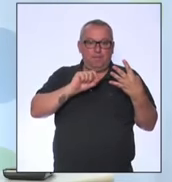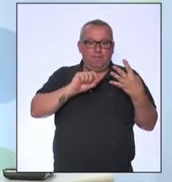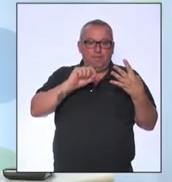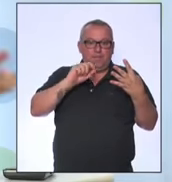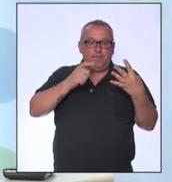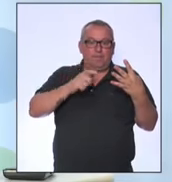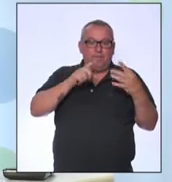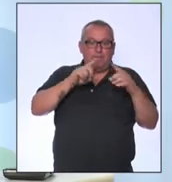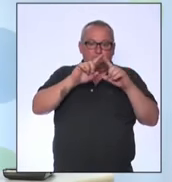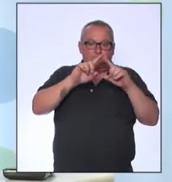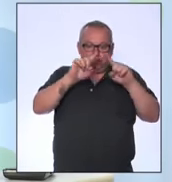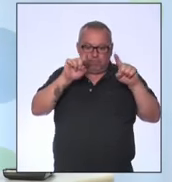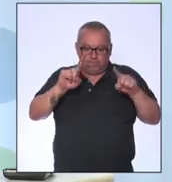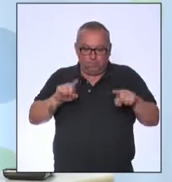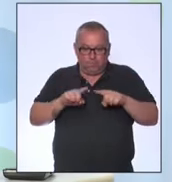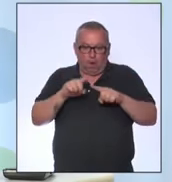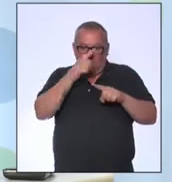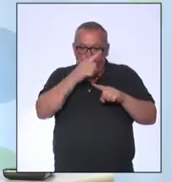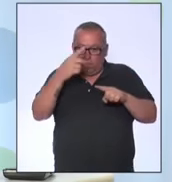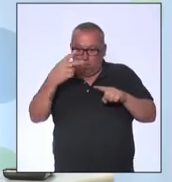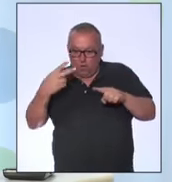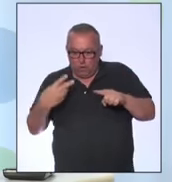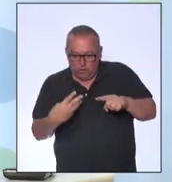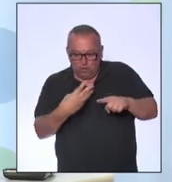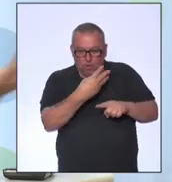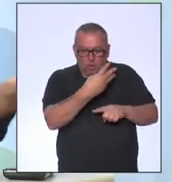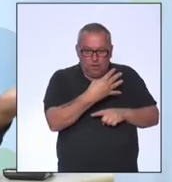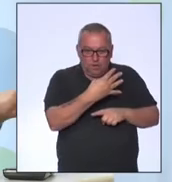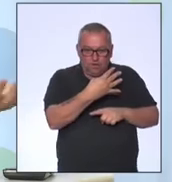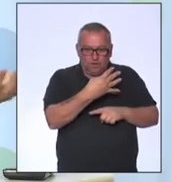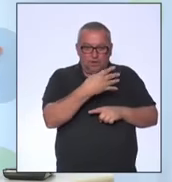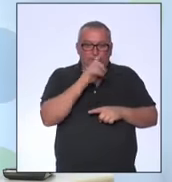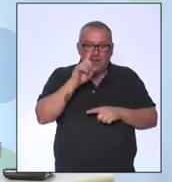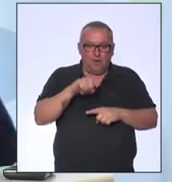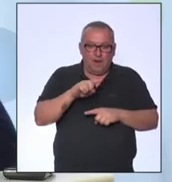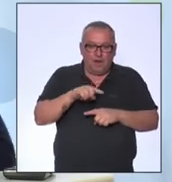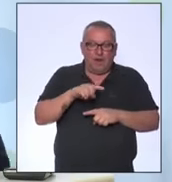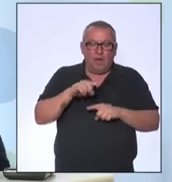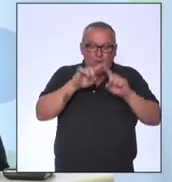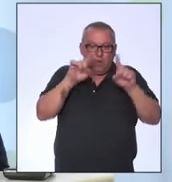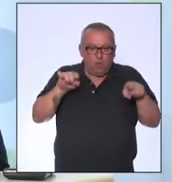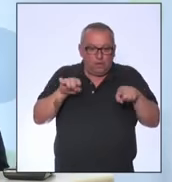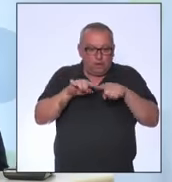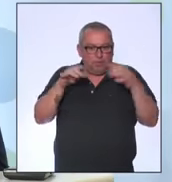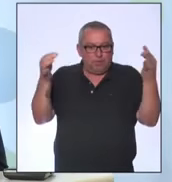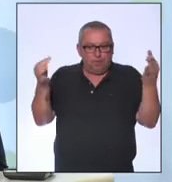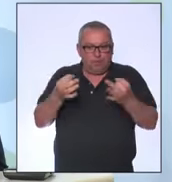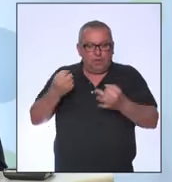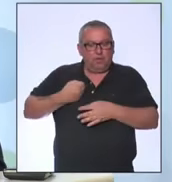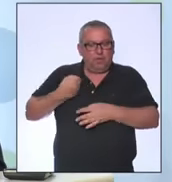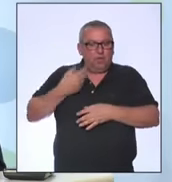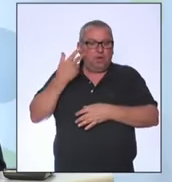área de um quadrado de lado 2. Vamos pensar dessa forma, tá bom? Então, 4 ele é, por exemplo, um quadrado perfeito, um número